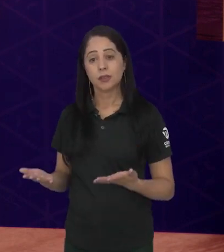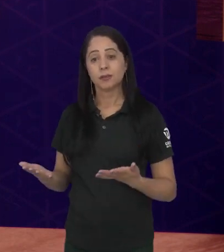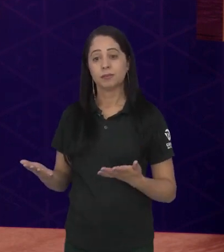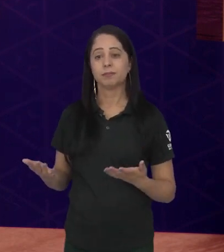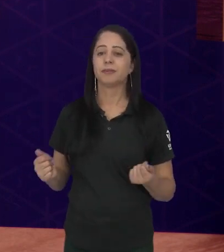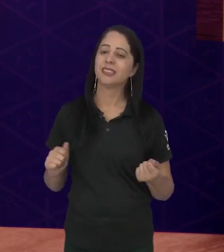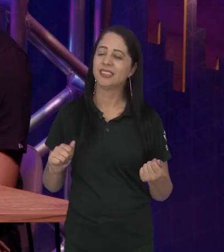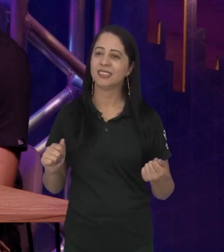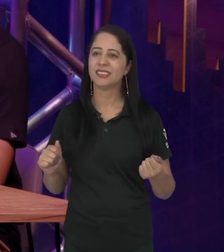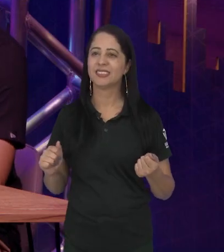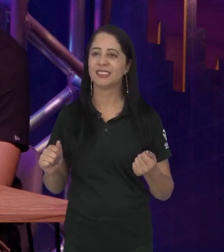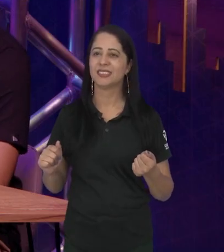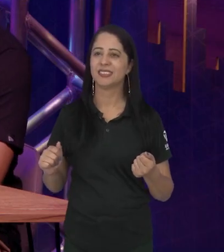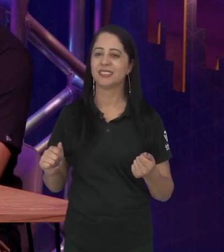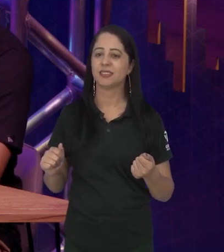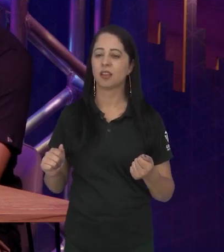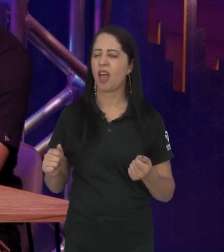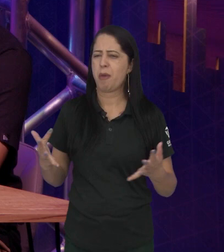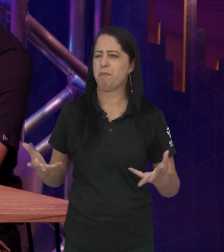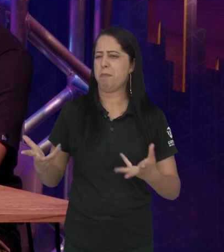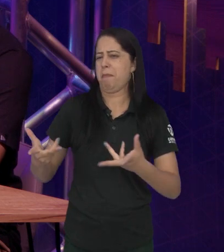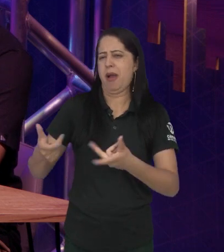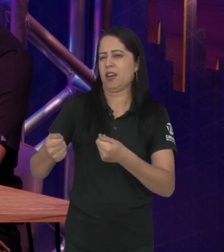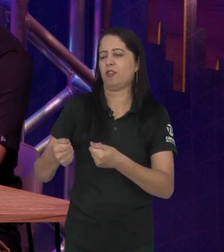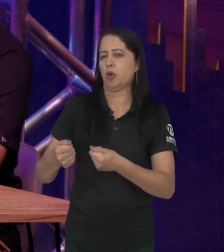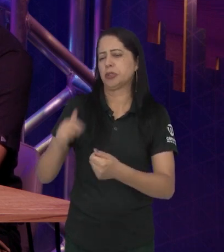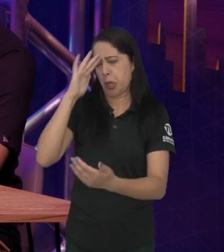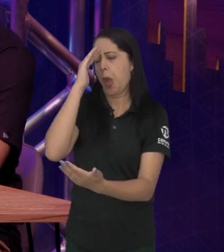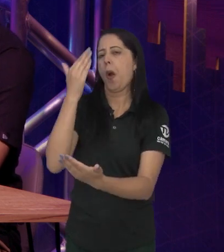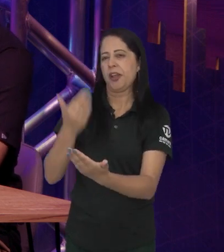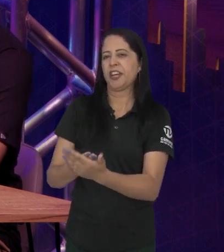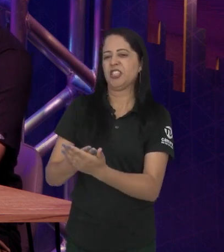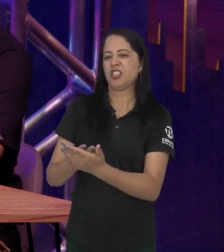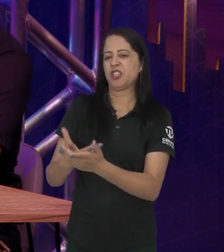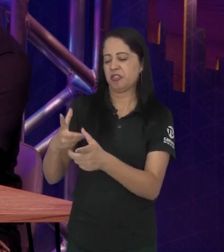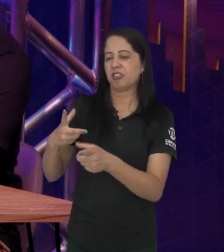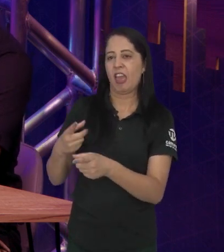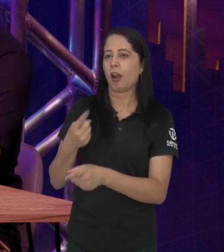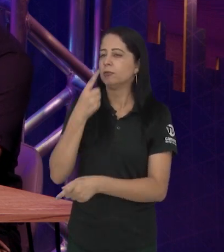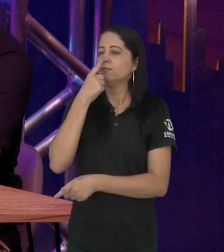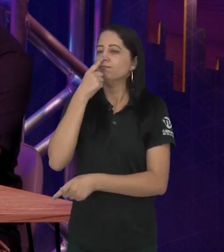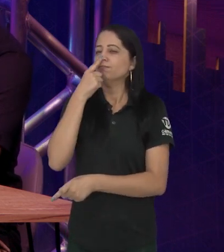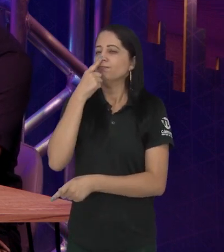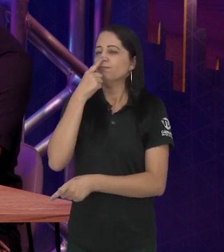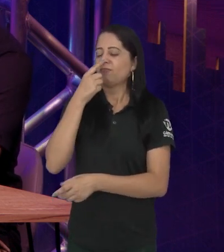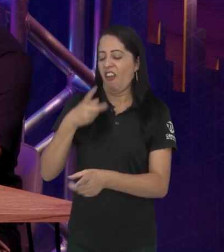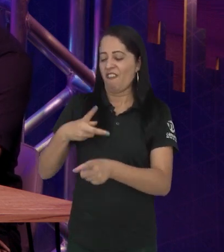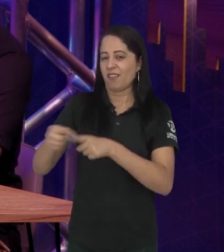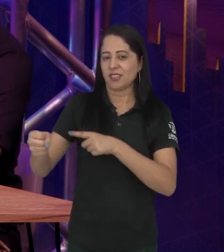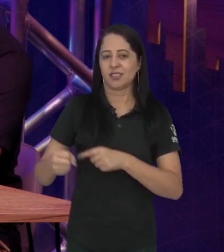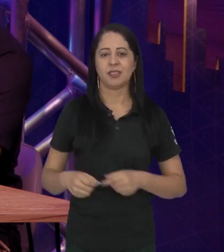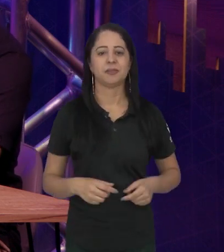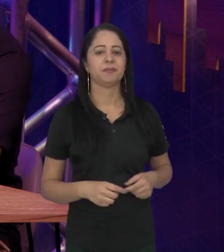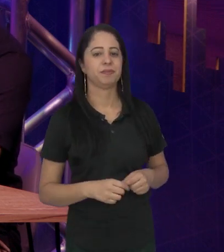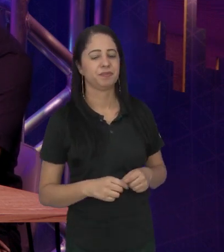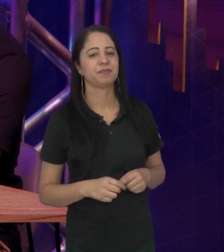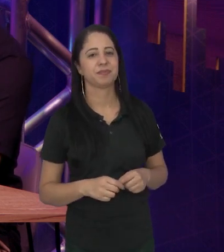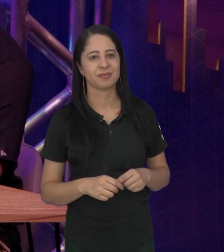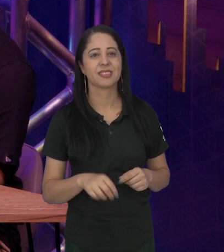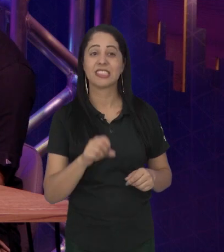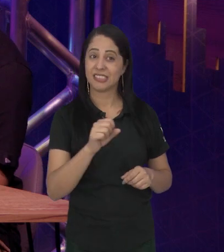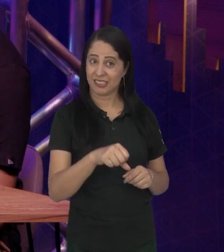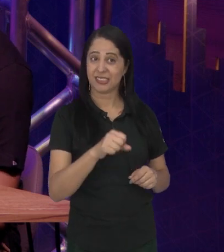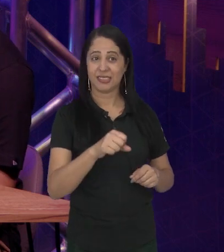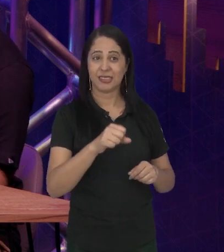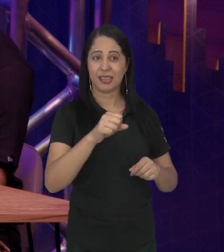né? Mas, enfim, ela é fenomenal e eu acredito que ela é a favorita desse ano aí também. Sim, e